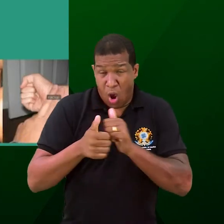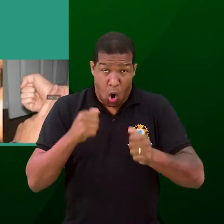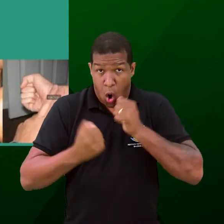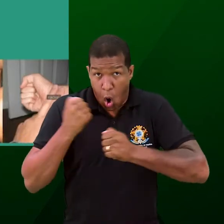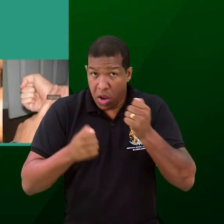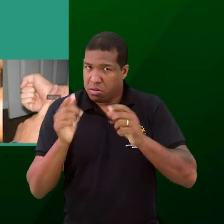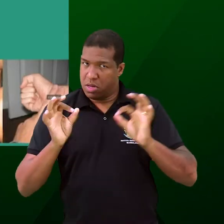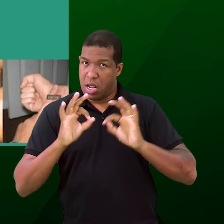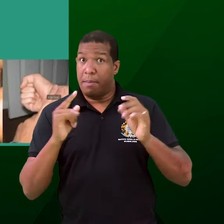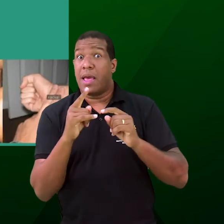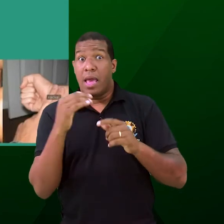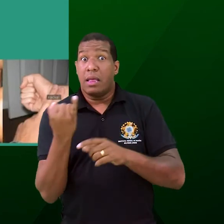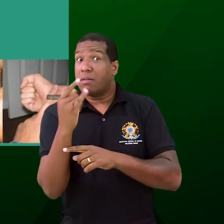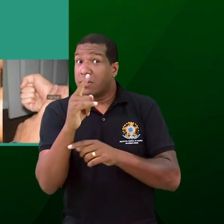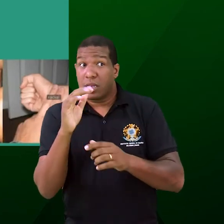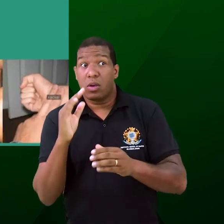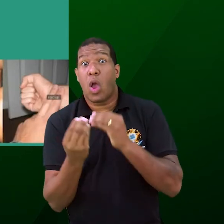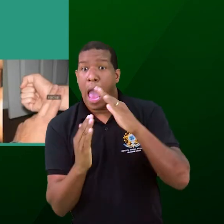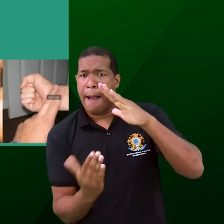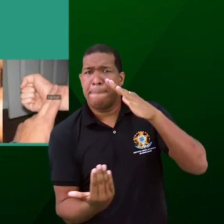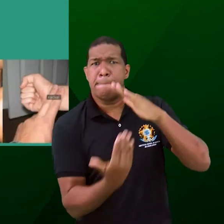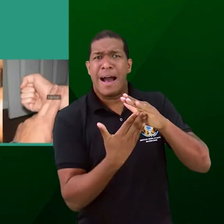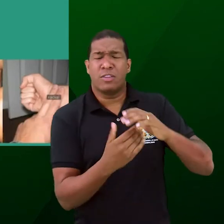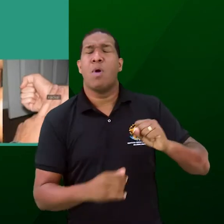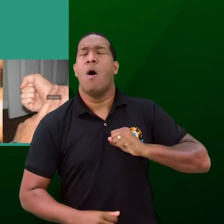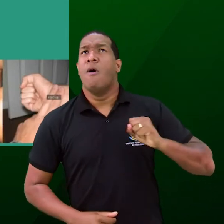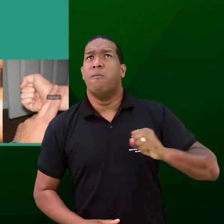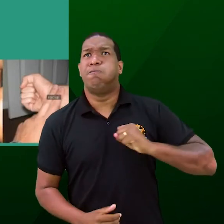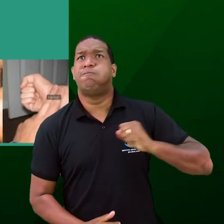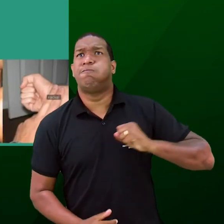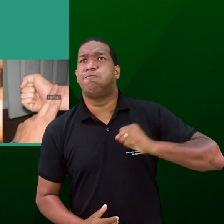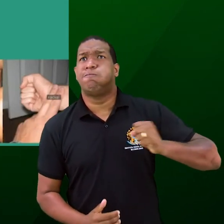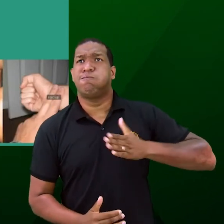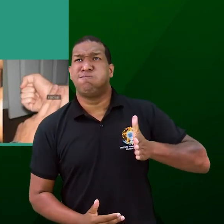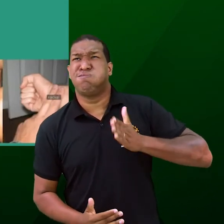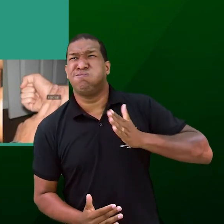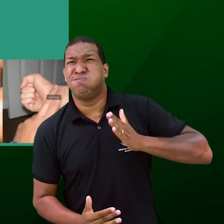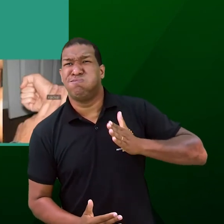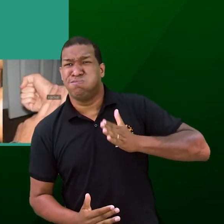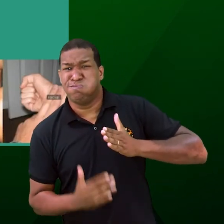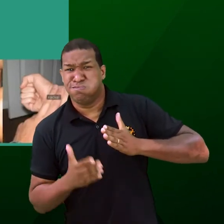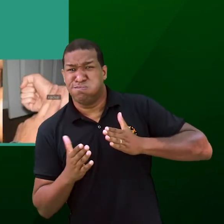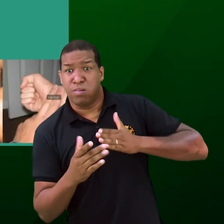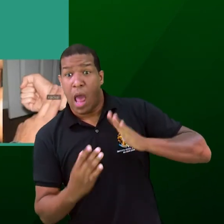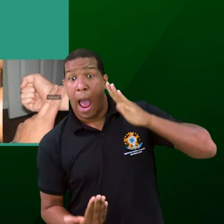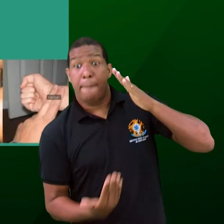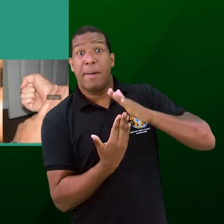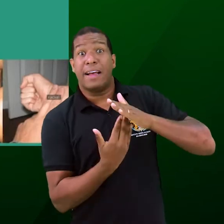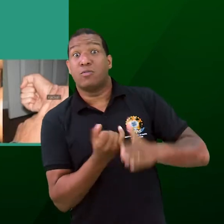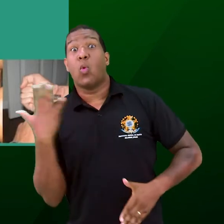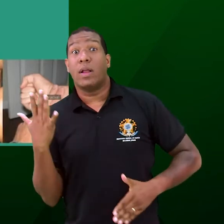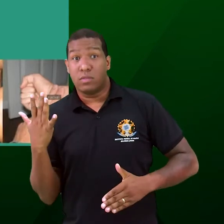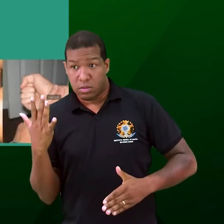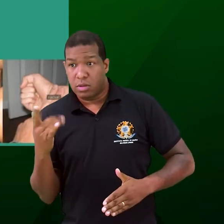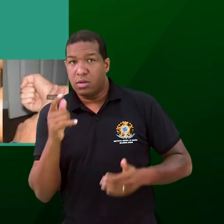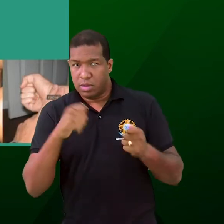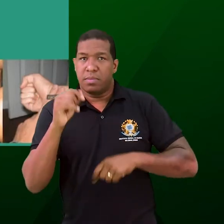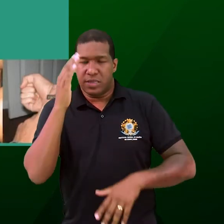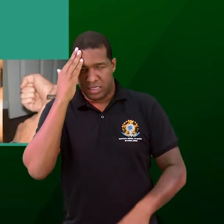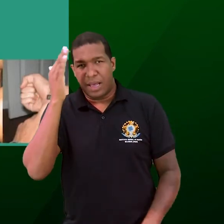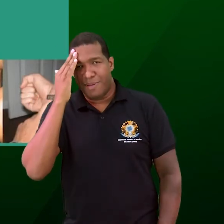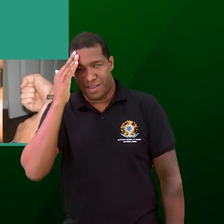alta intensidade, ou seja, mais rápidas. É isso que acontece no futebol. Vai dar aqueles arranques de 10, 15, 20,